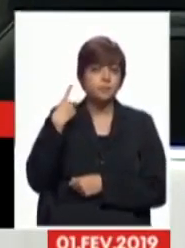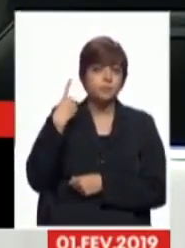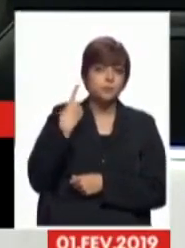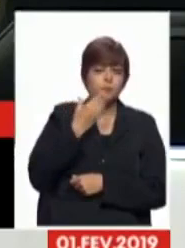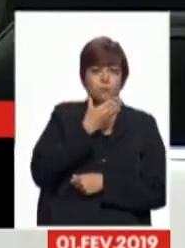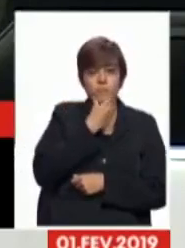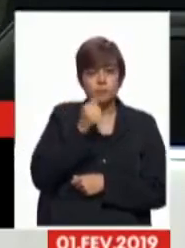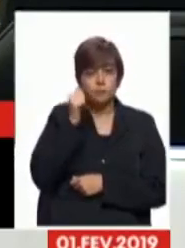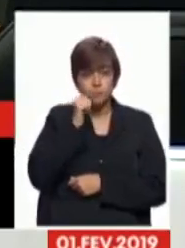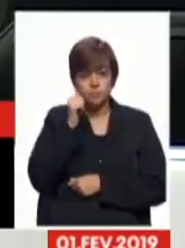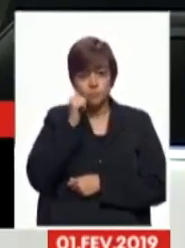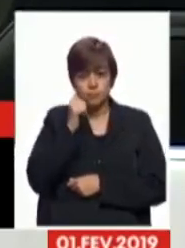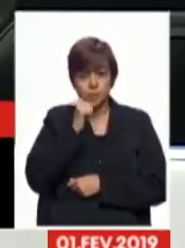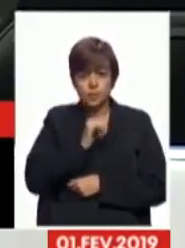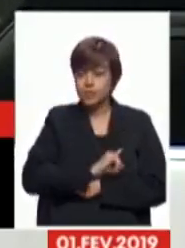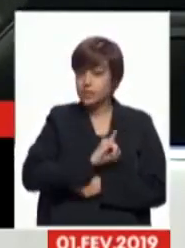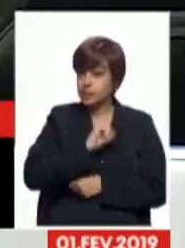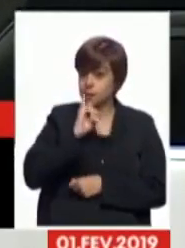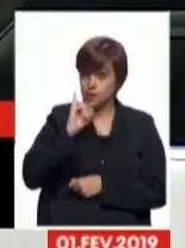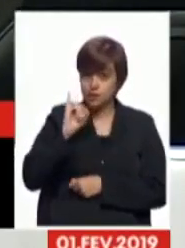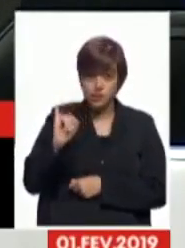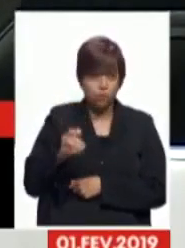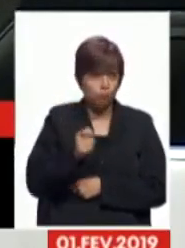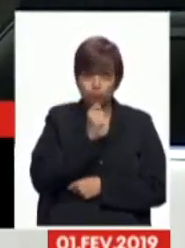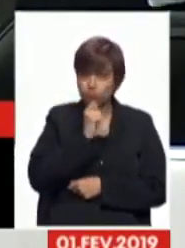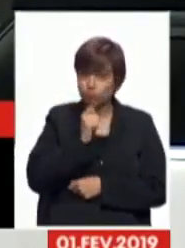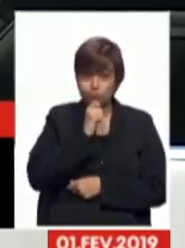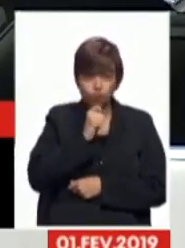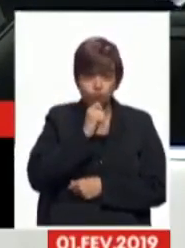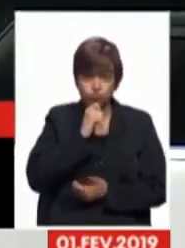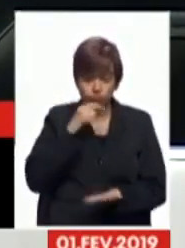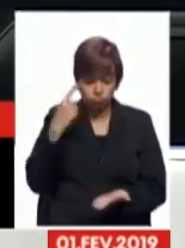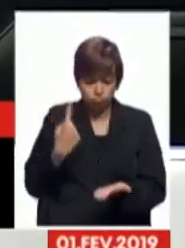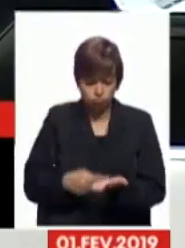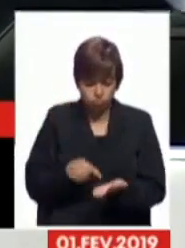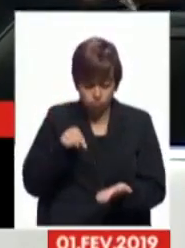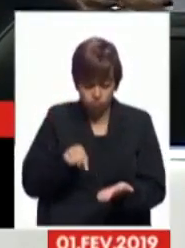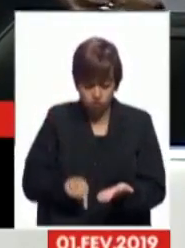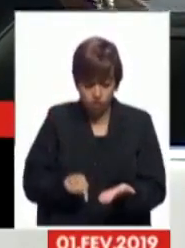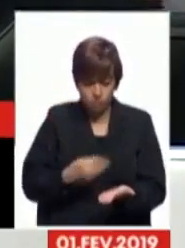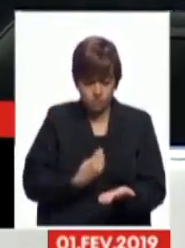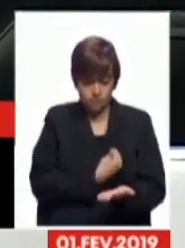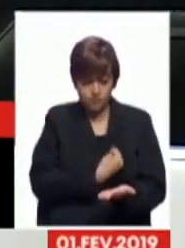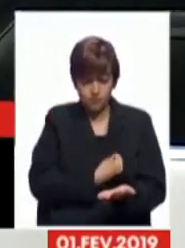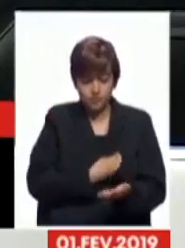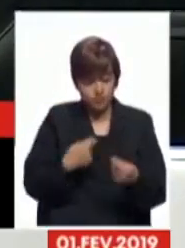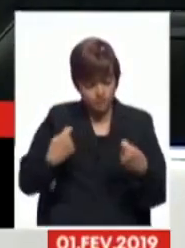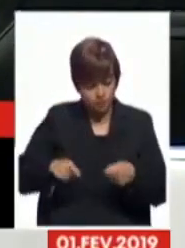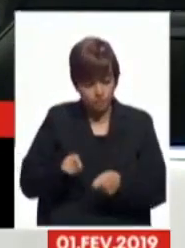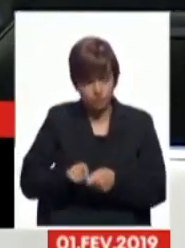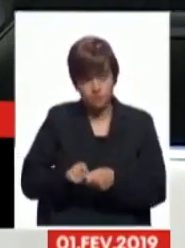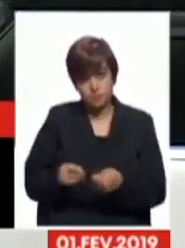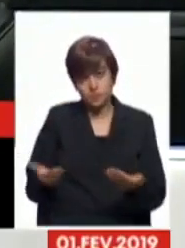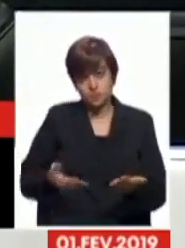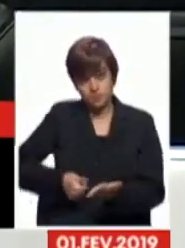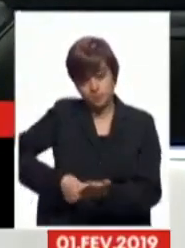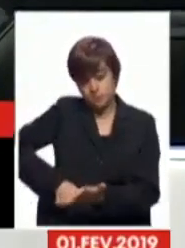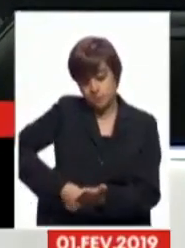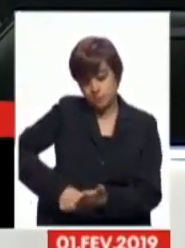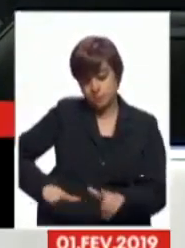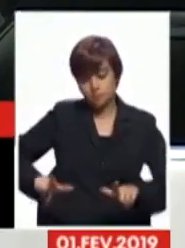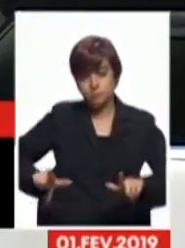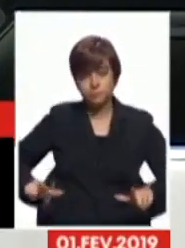ainda não registraram sua presença no painel que o façam, né, no registro biométrico no